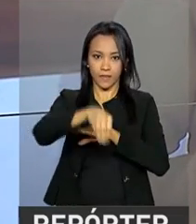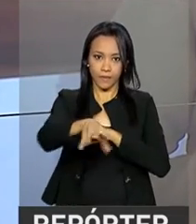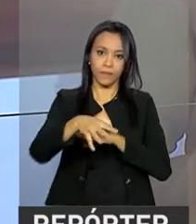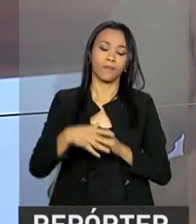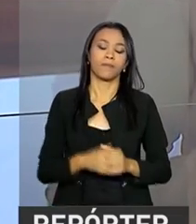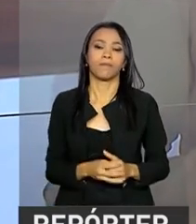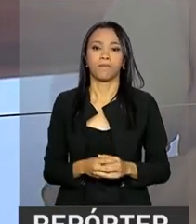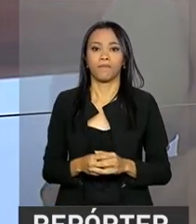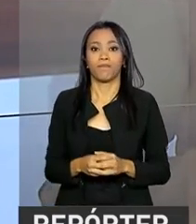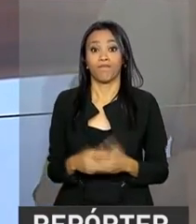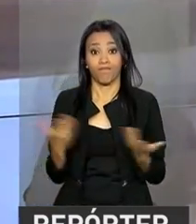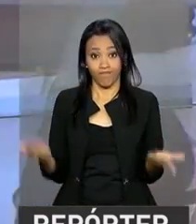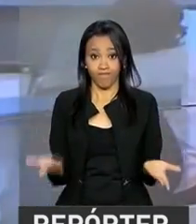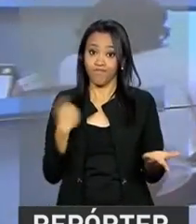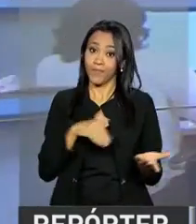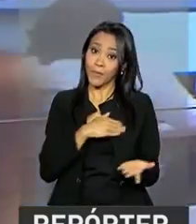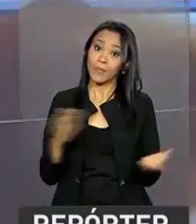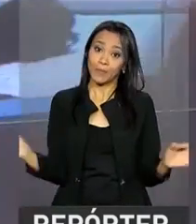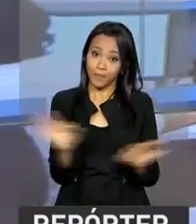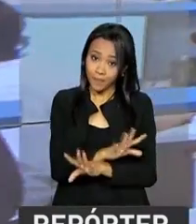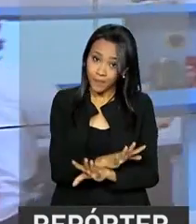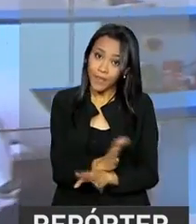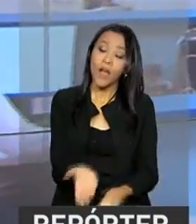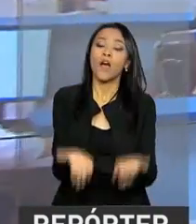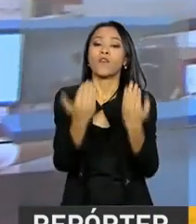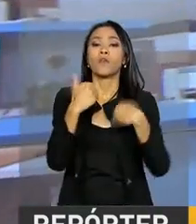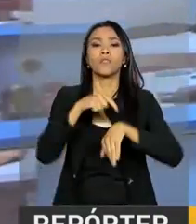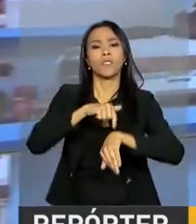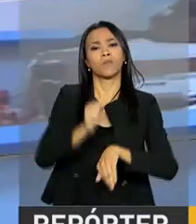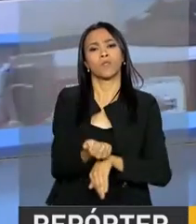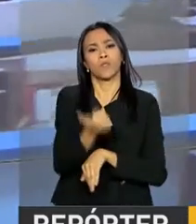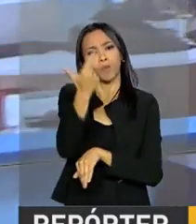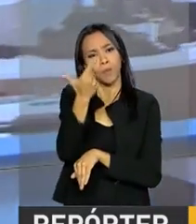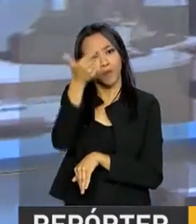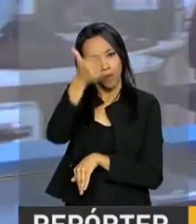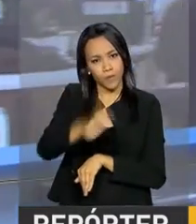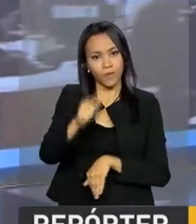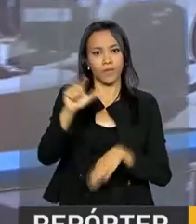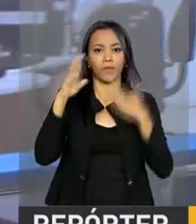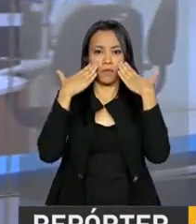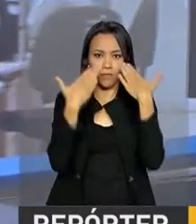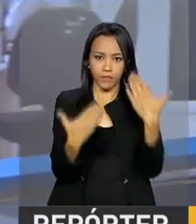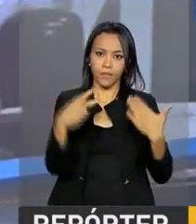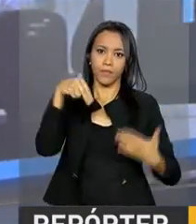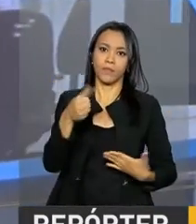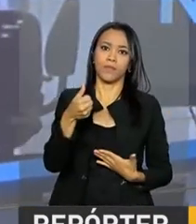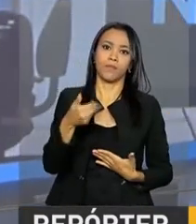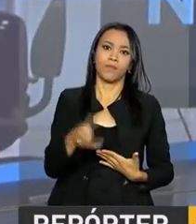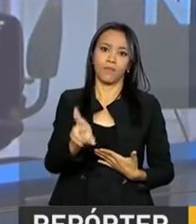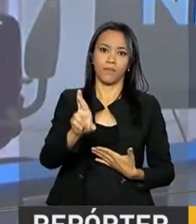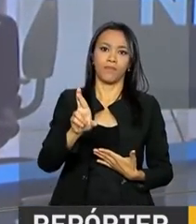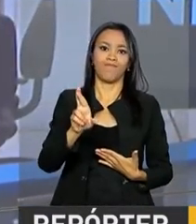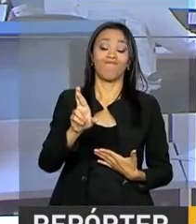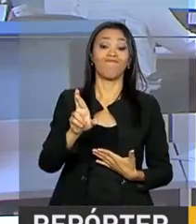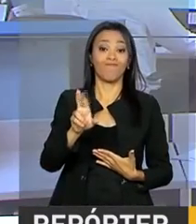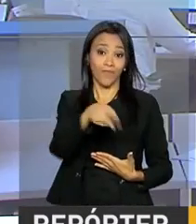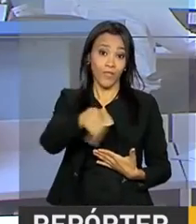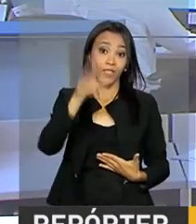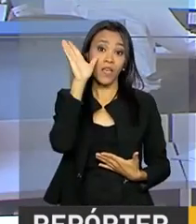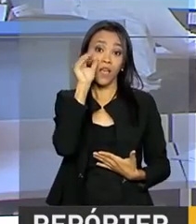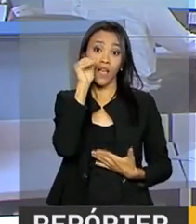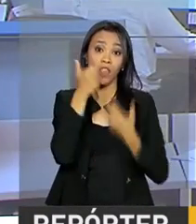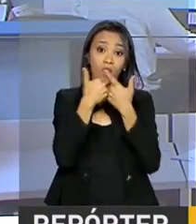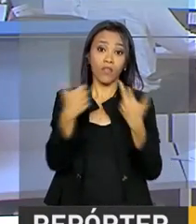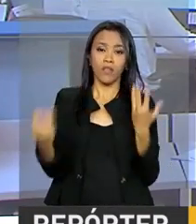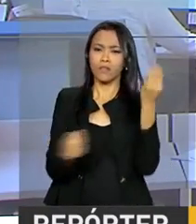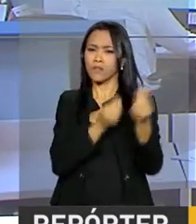planalto e nós ficamos por aqui voltamos ao meio-dia na próxima edição do repórter nbr acompanhe as